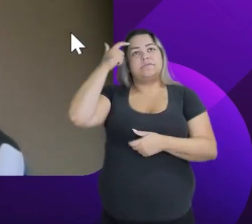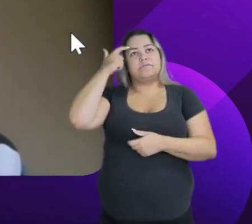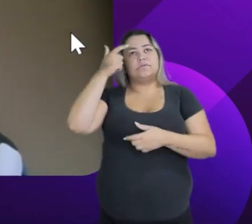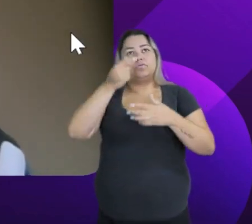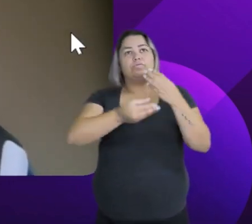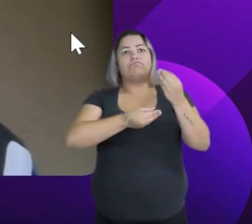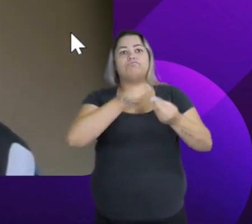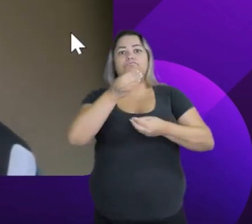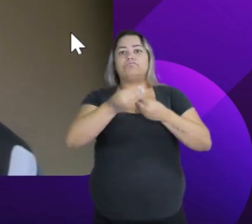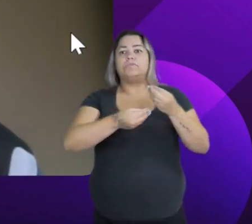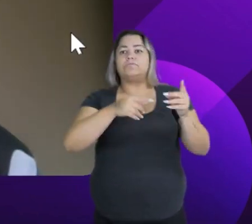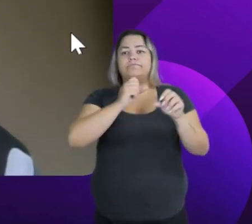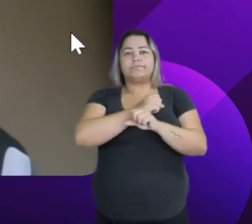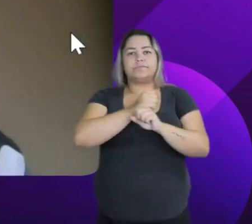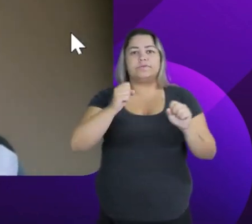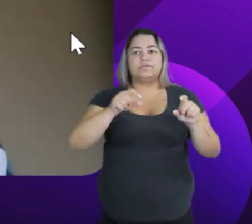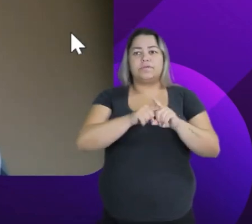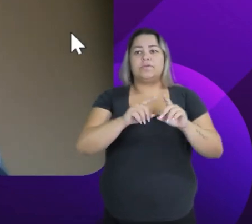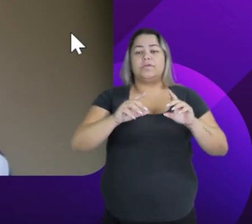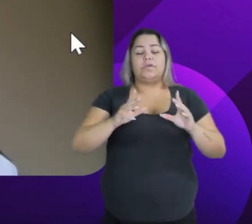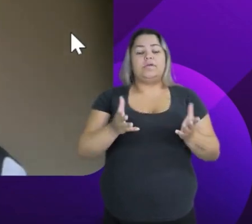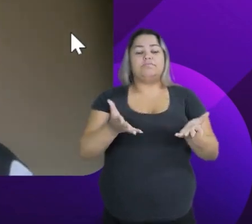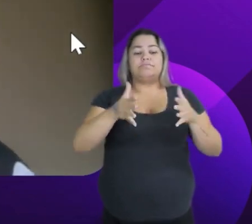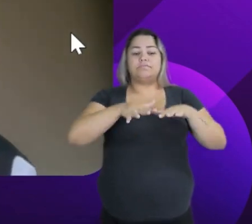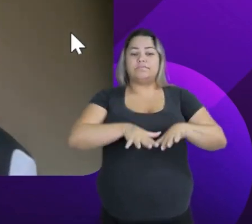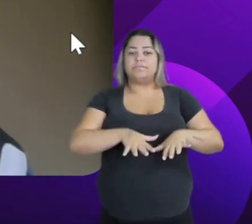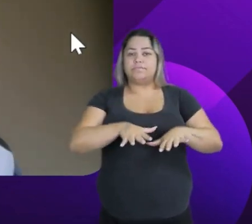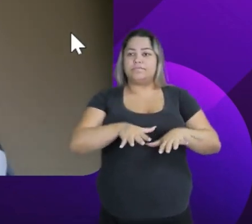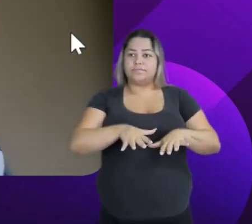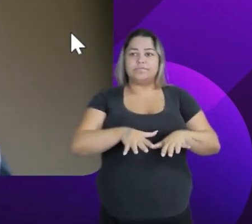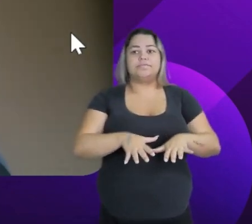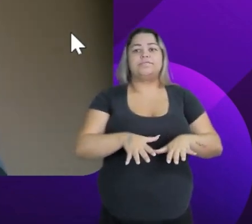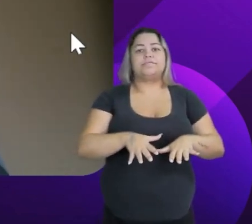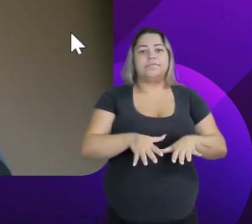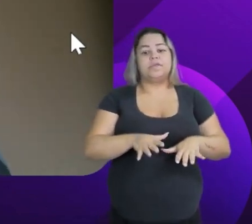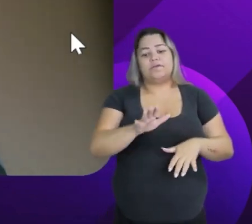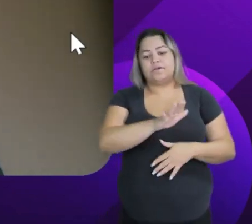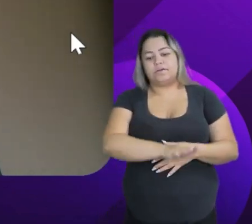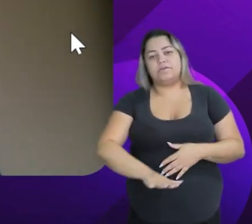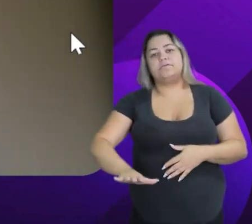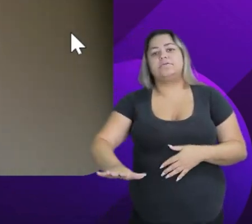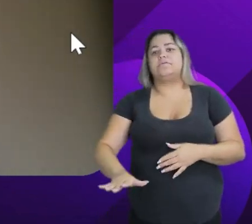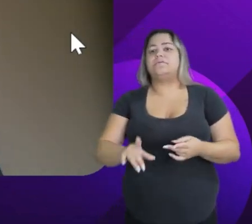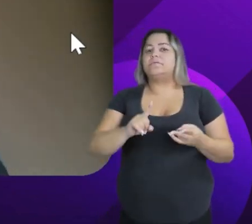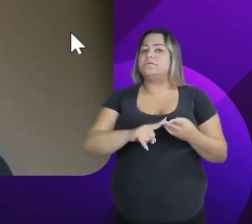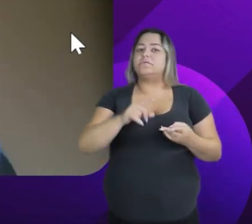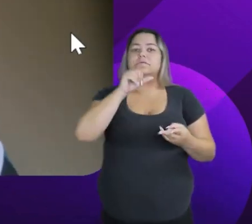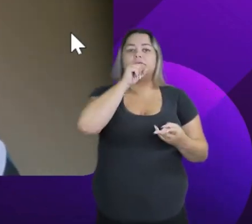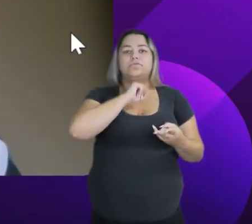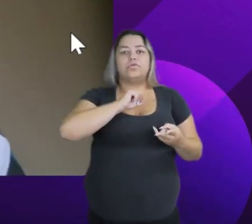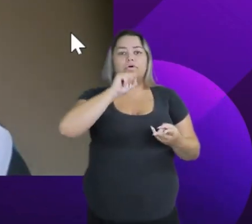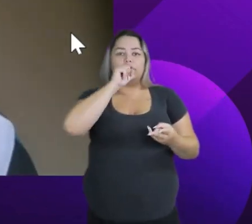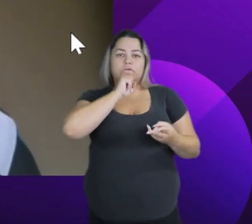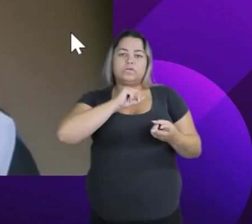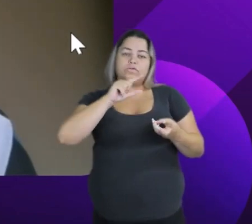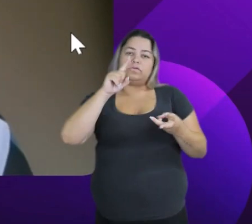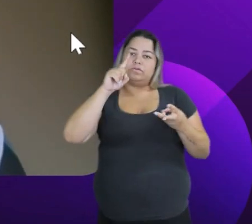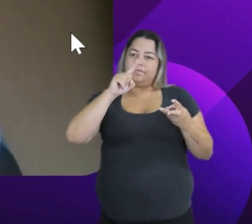de acessibilidade para diferentes perfis de pessoas. Então, a gente está considerando crianças, a gente está considerando idosos,